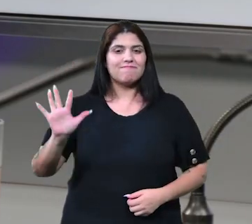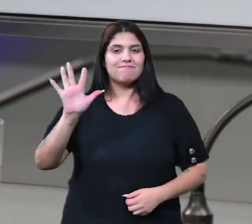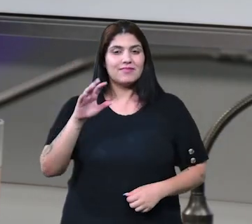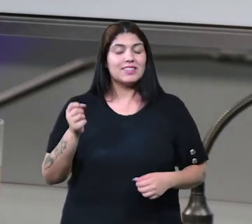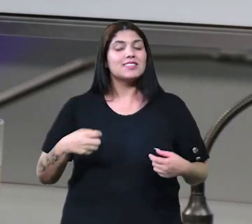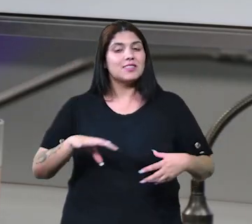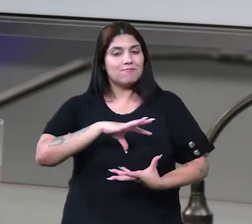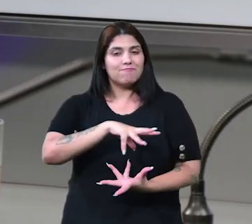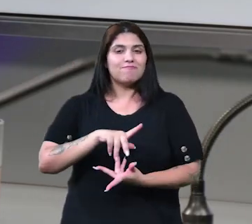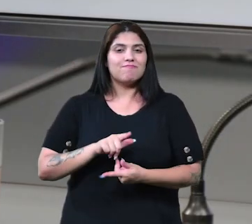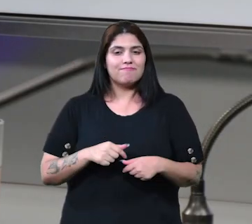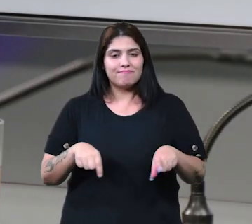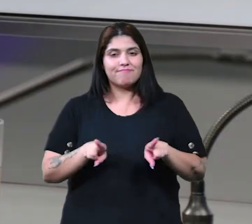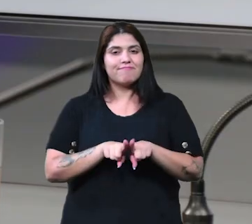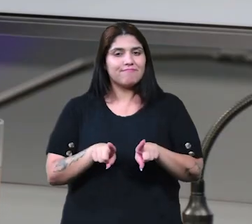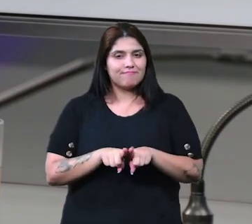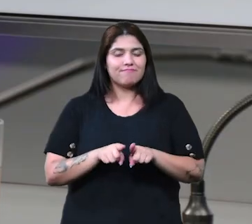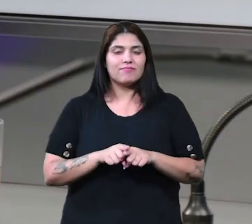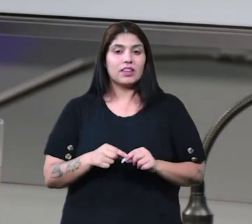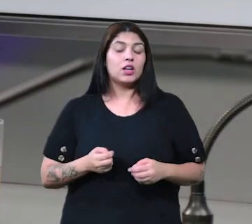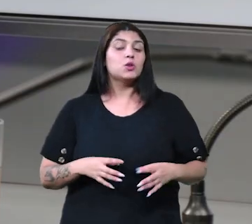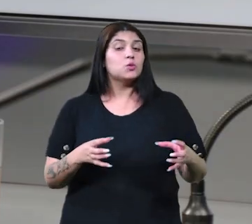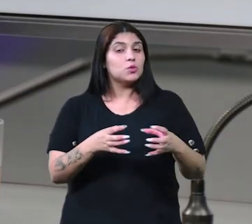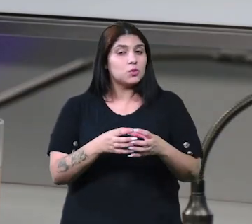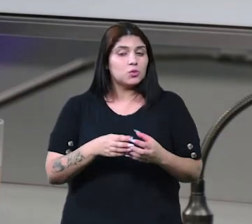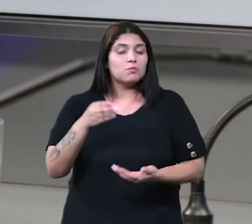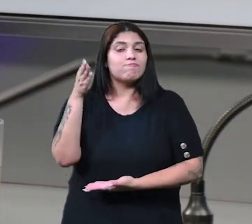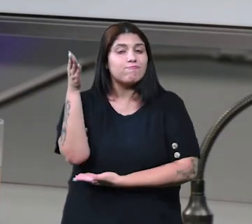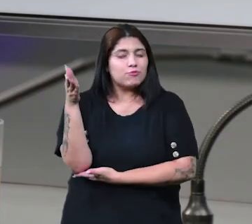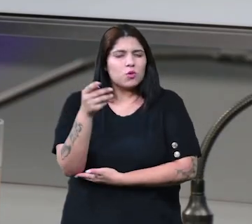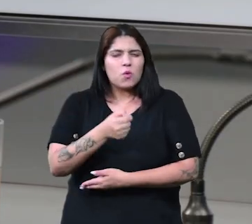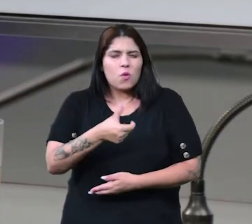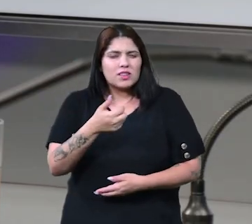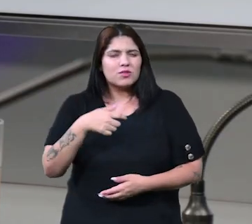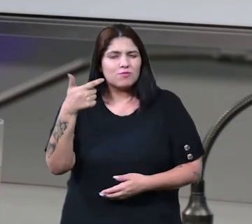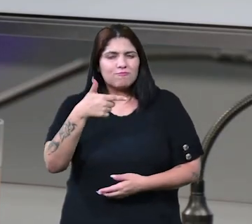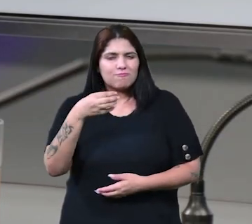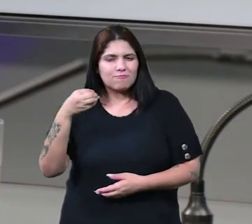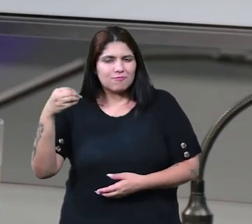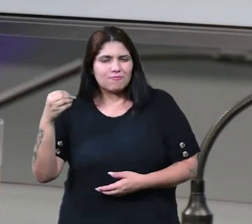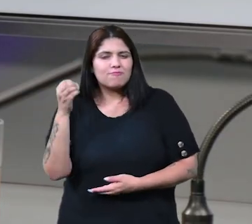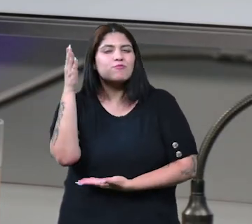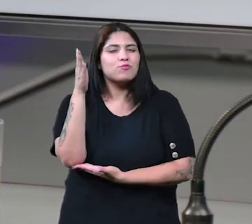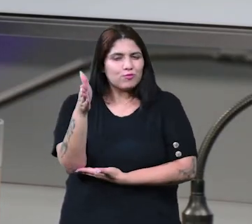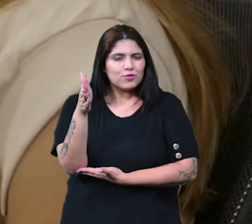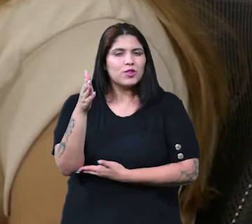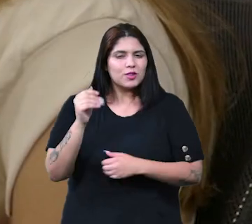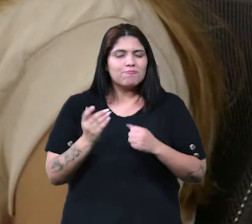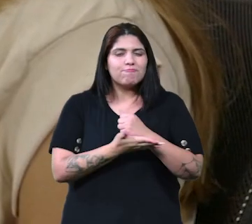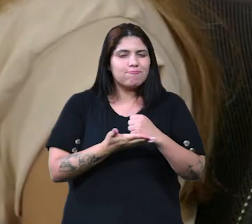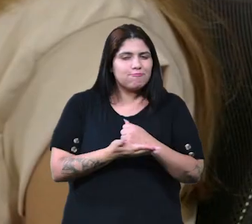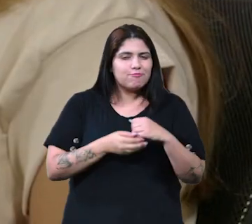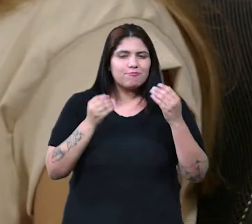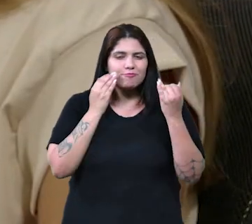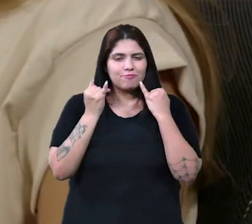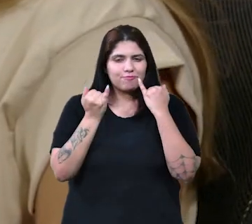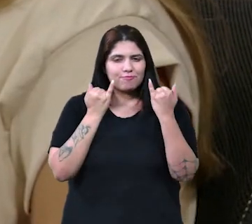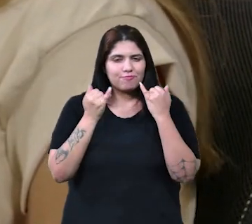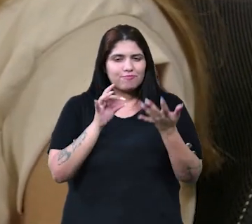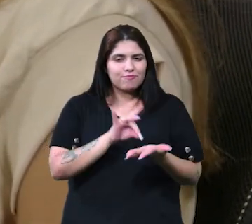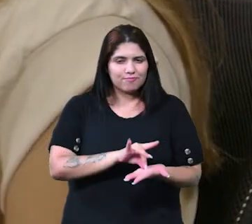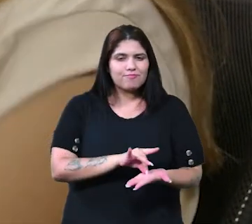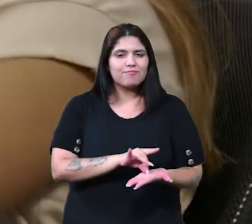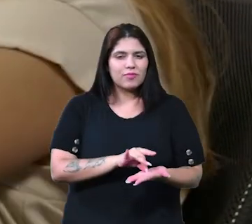internacionais. A sua rede hoteleira é quase de 200 hotéis, segundo o IBGE. E para nos aprofundarmos